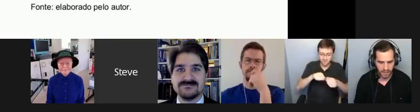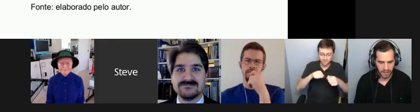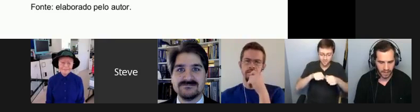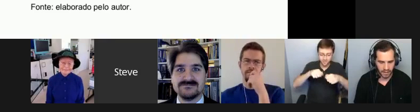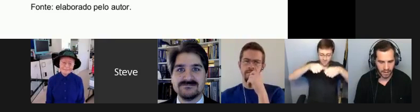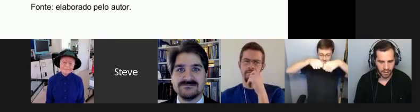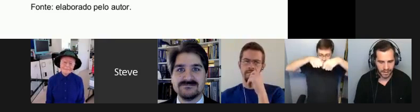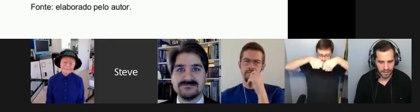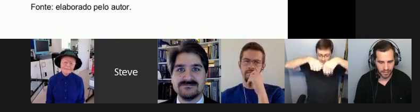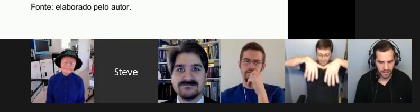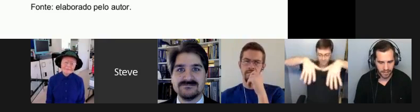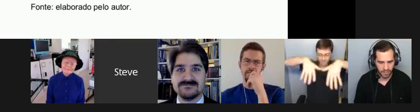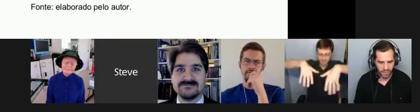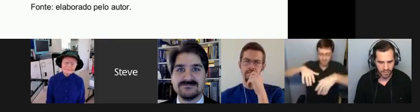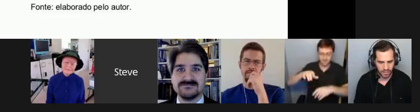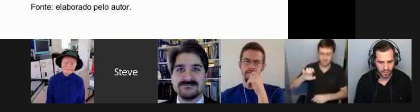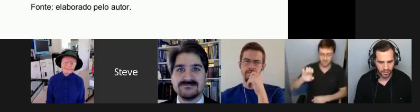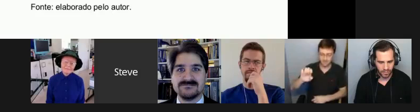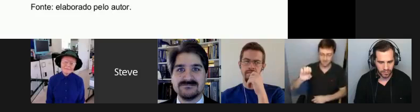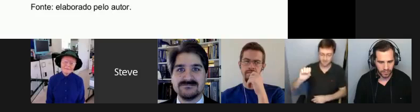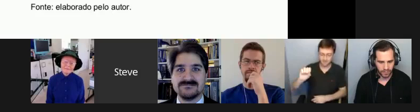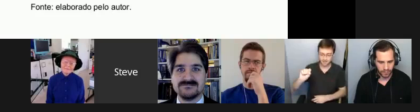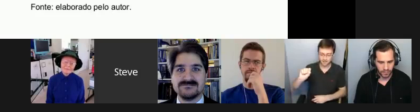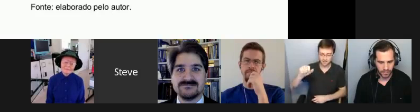Isso. Então, aqui nós temos